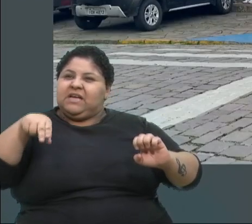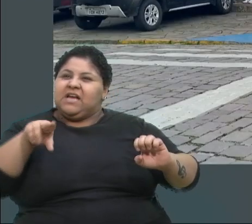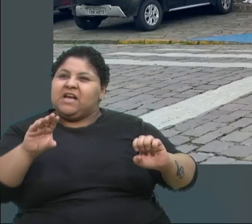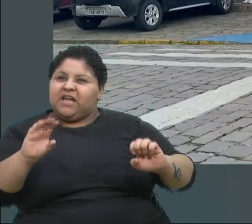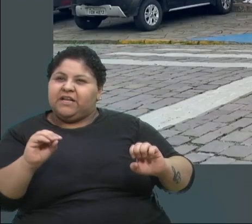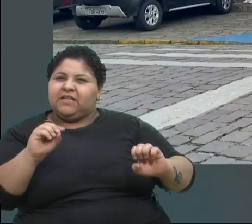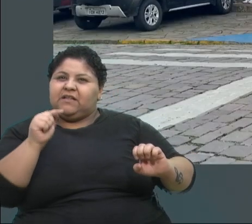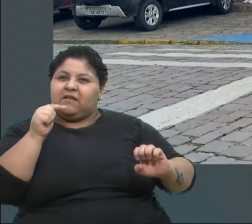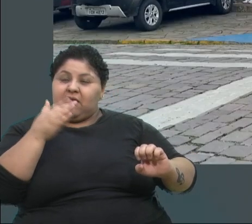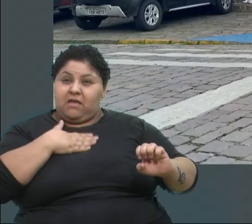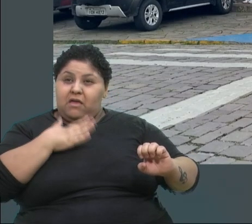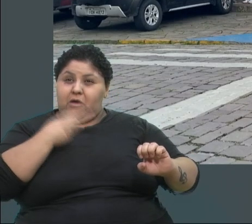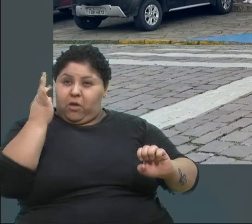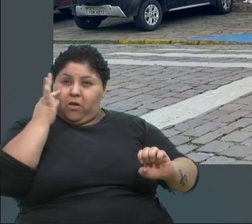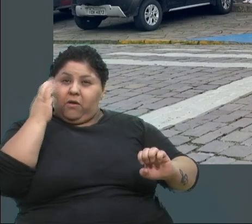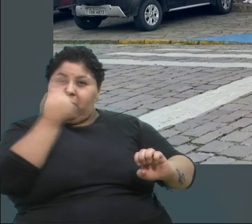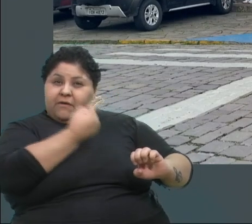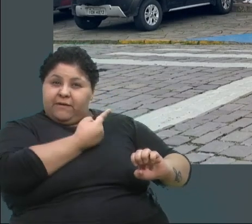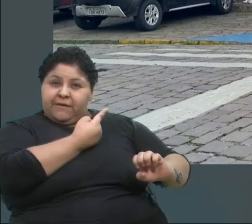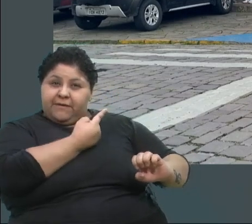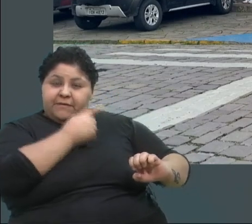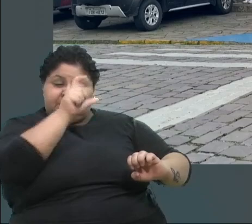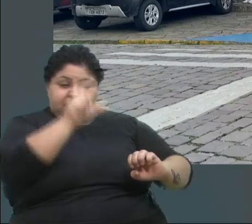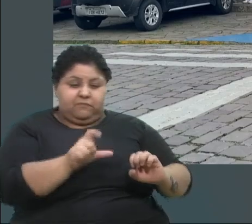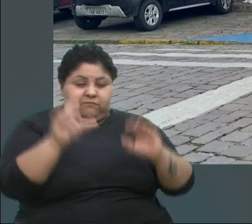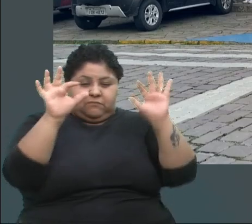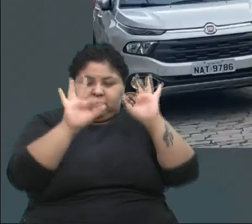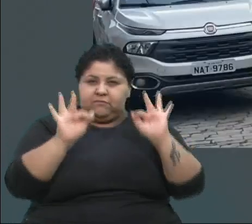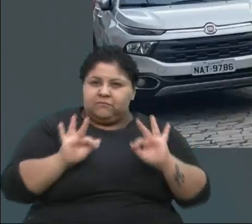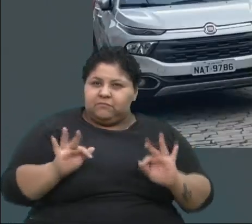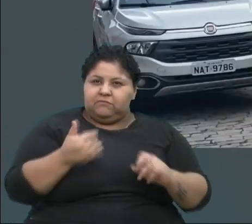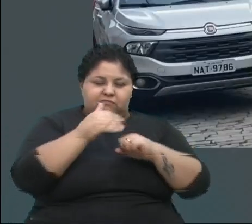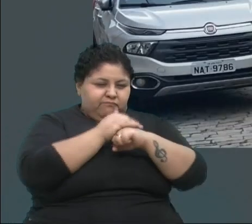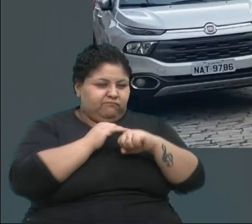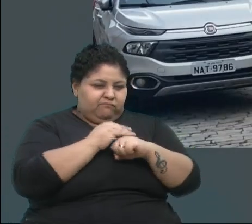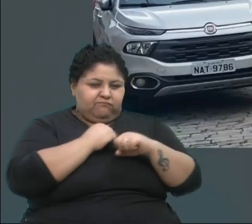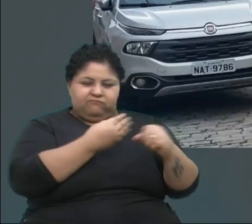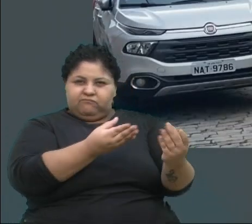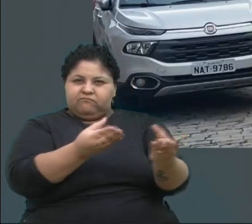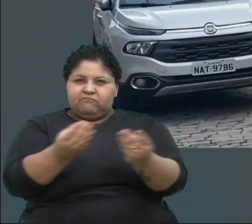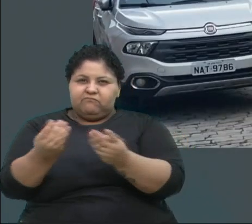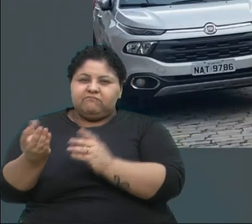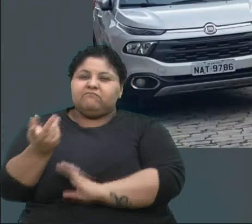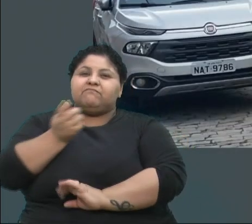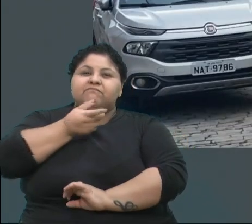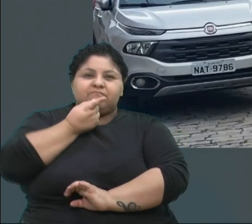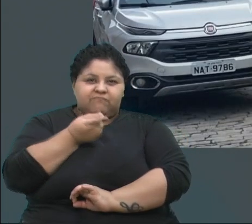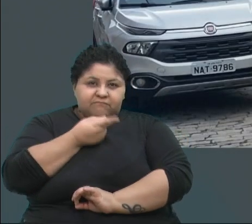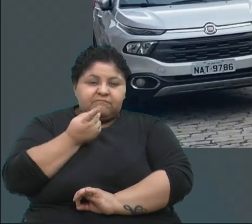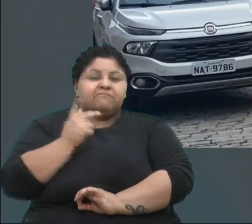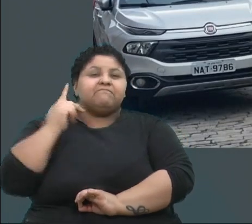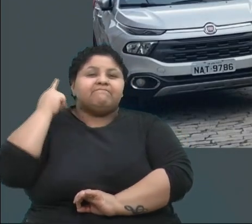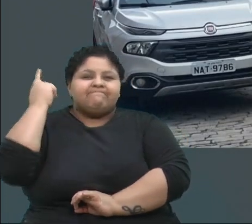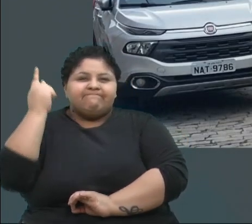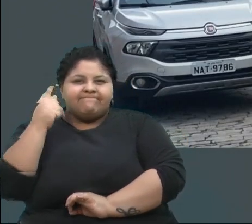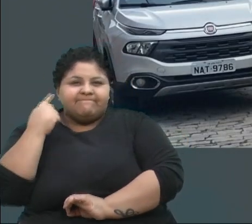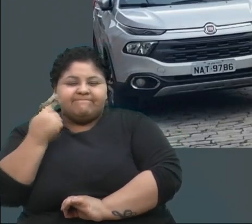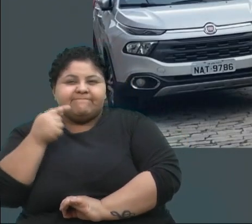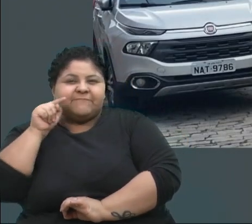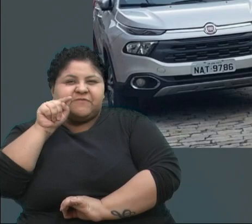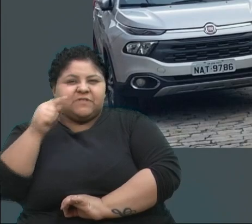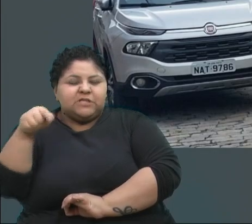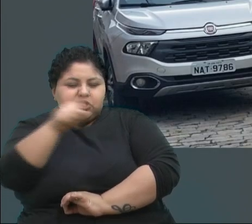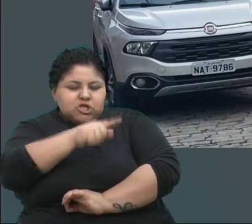Estive lá, as pessoas contentes na fila, conversei com muitos e falaram: vereador, você nos